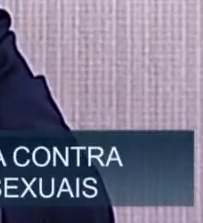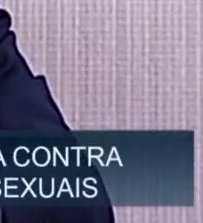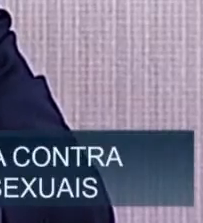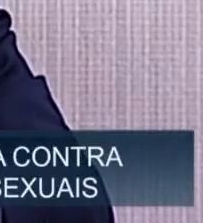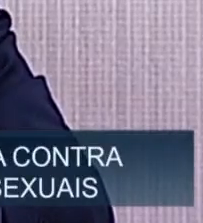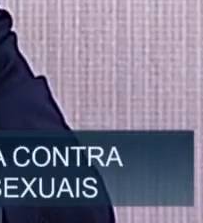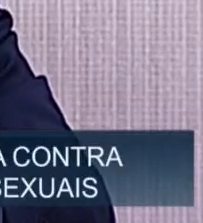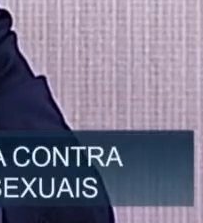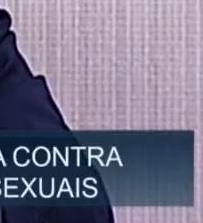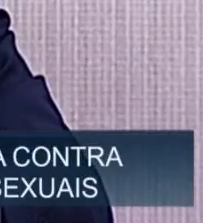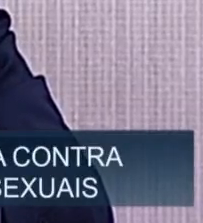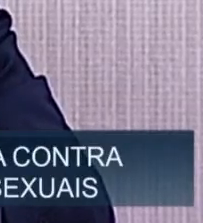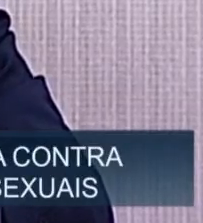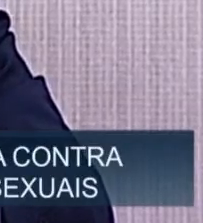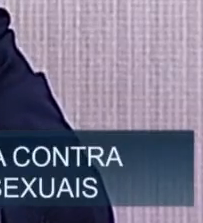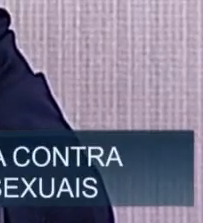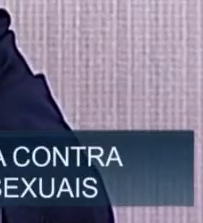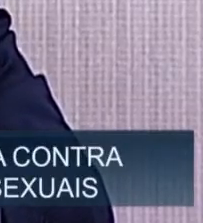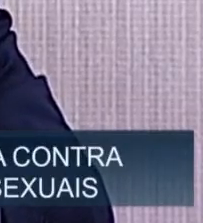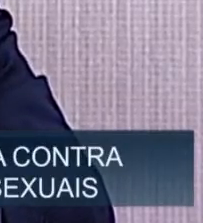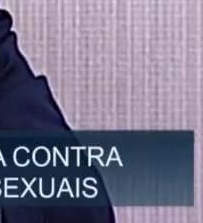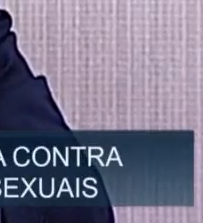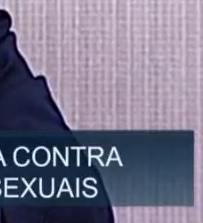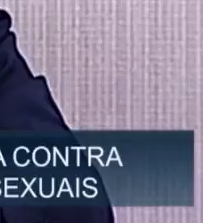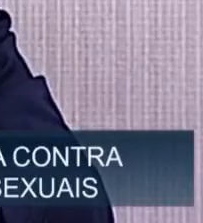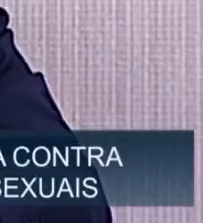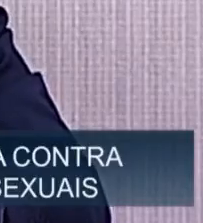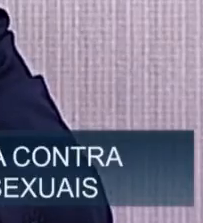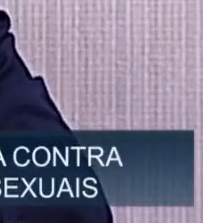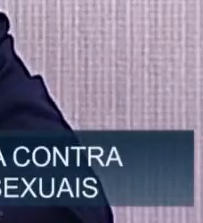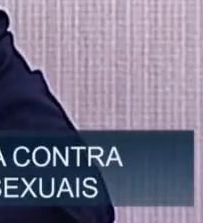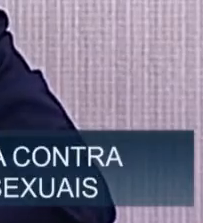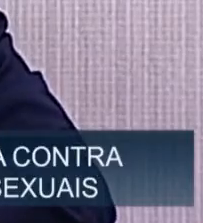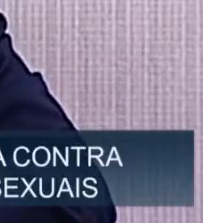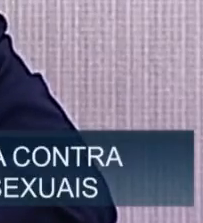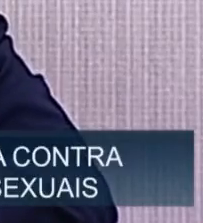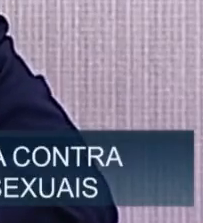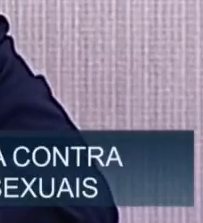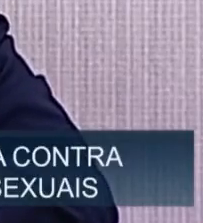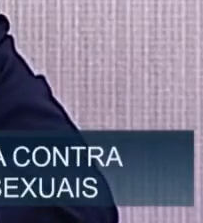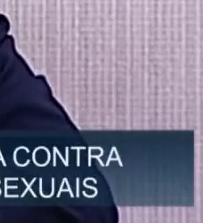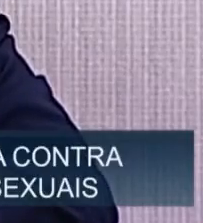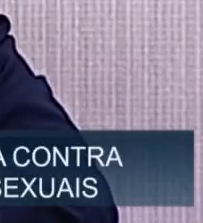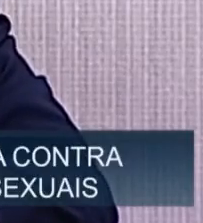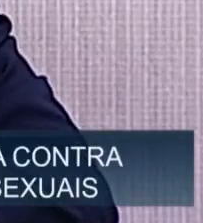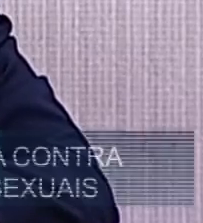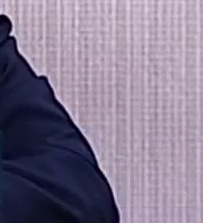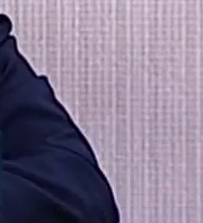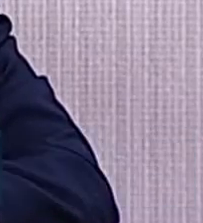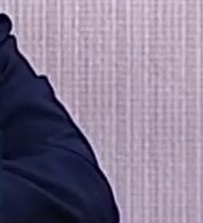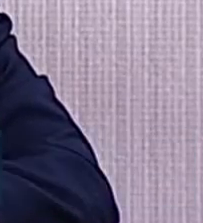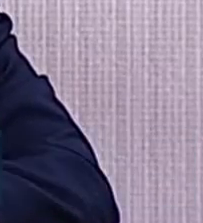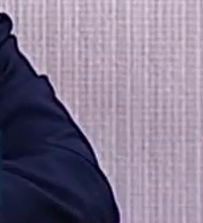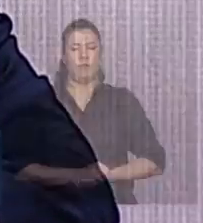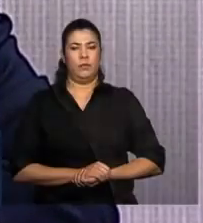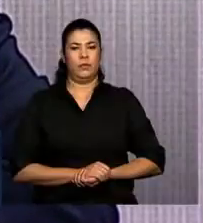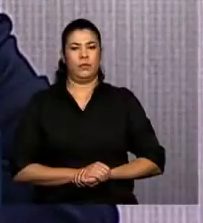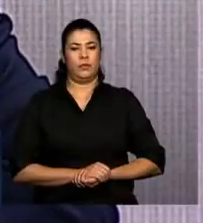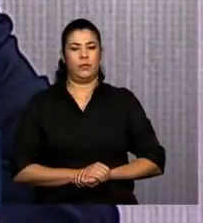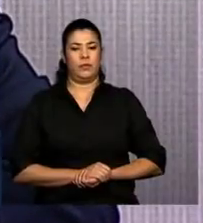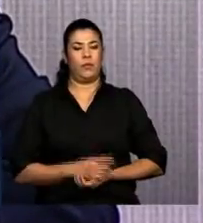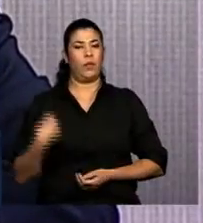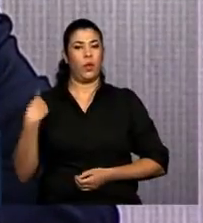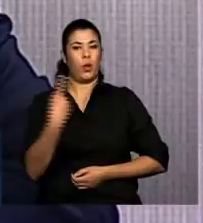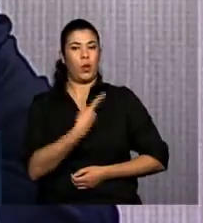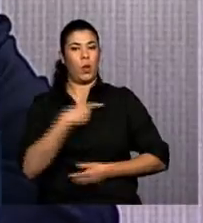né, aqui colocar de maneira muito, muito contundente pelos que me antecederam. Né. Nós, no âmbito